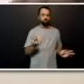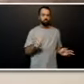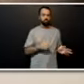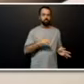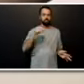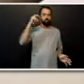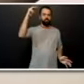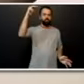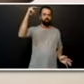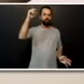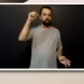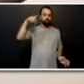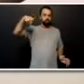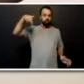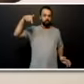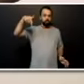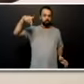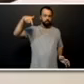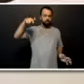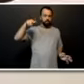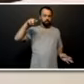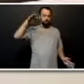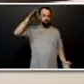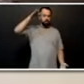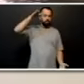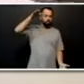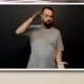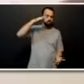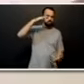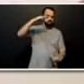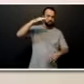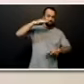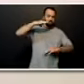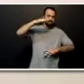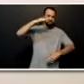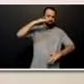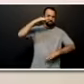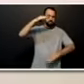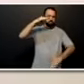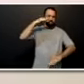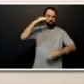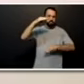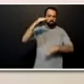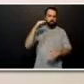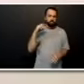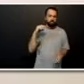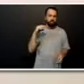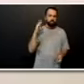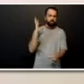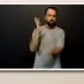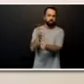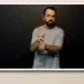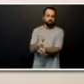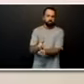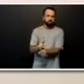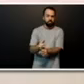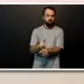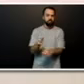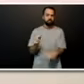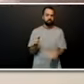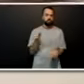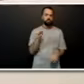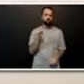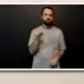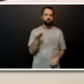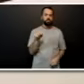para o 7, menos 5 até o 7, quanto que eu andei?